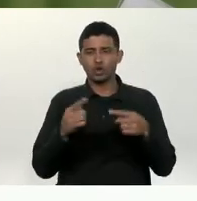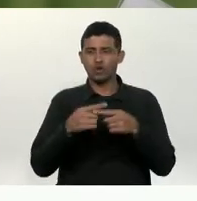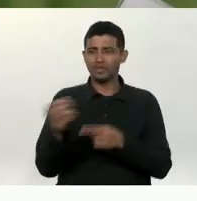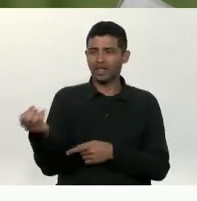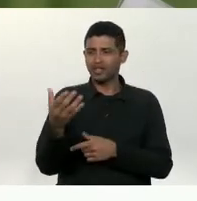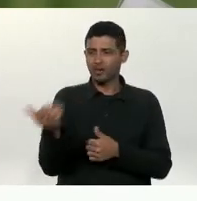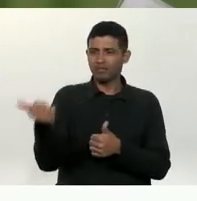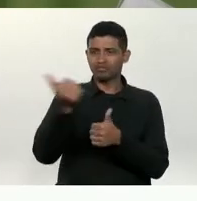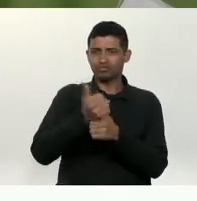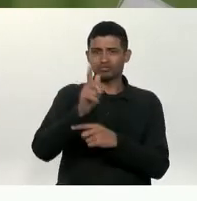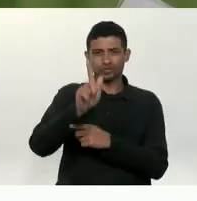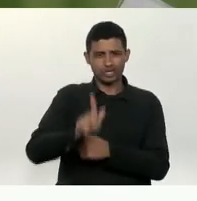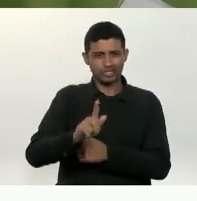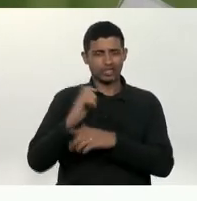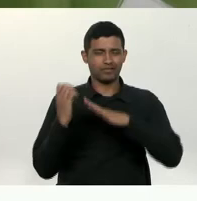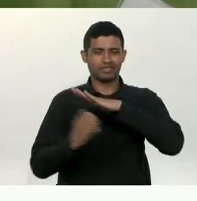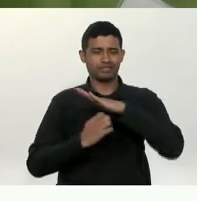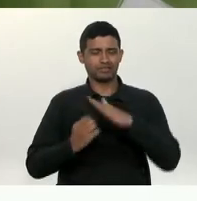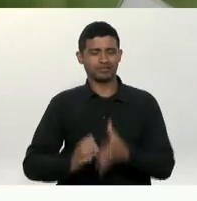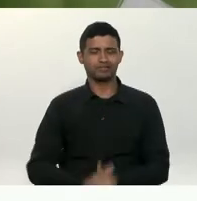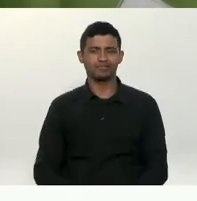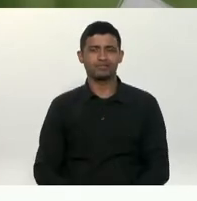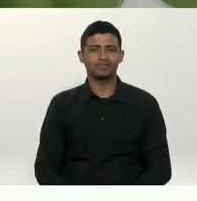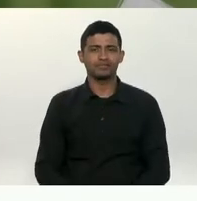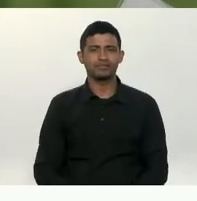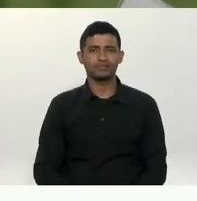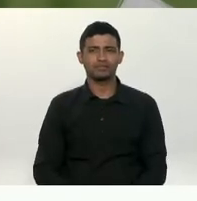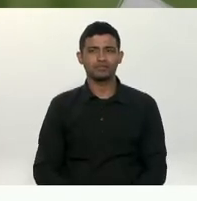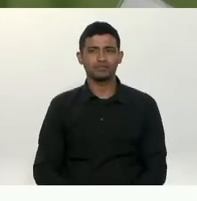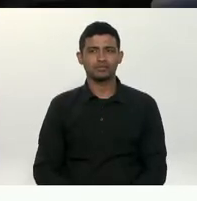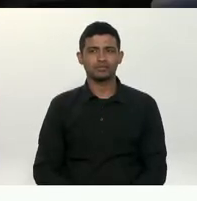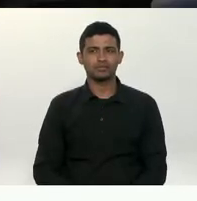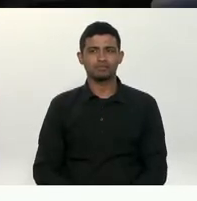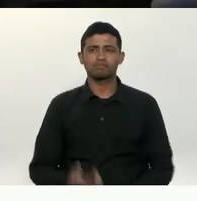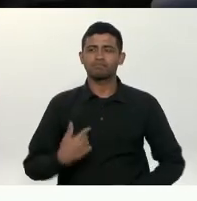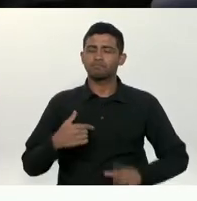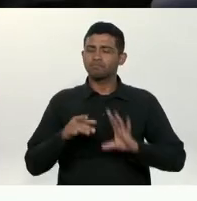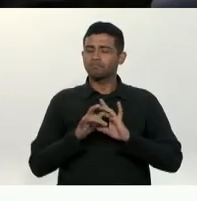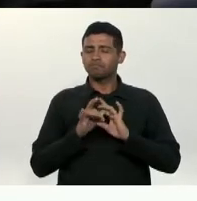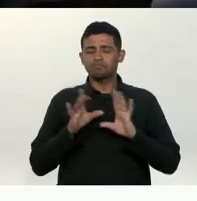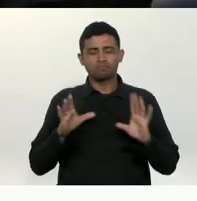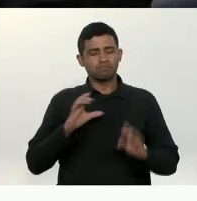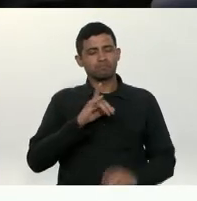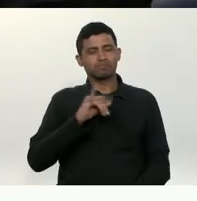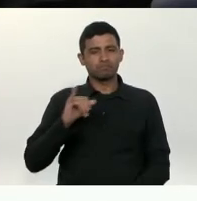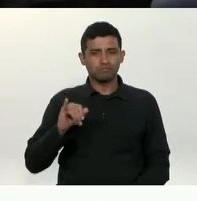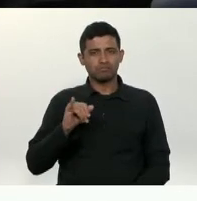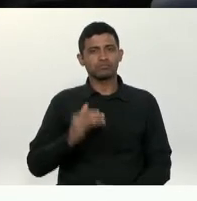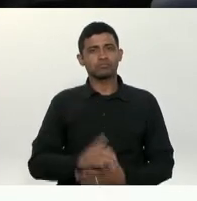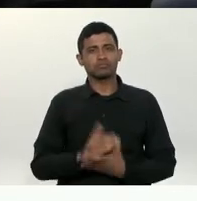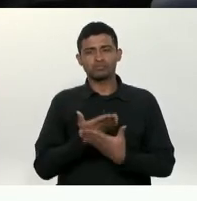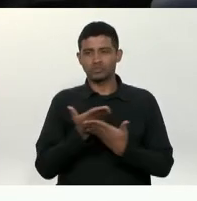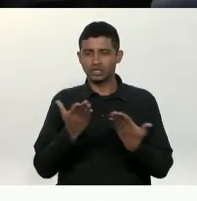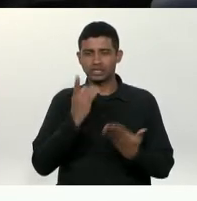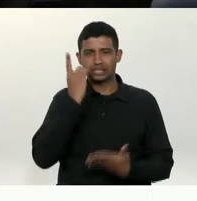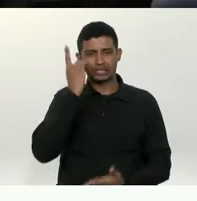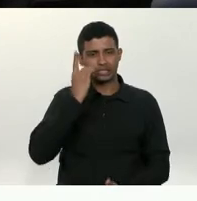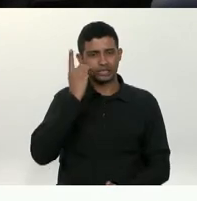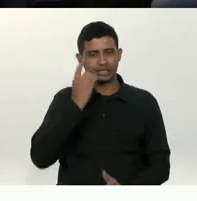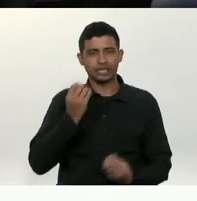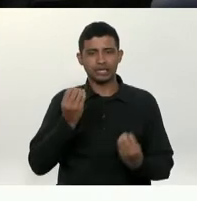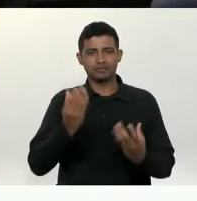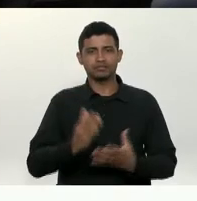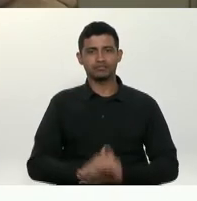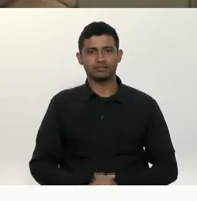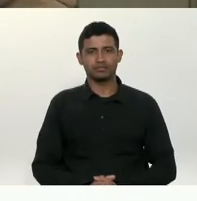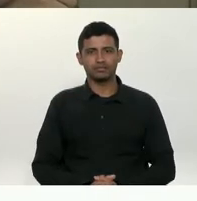gestão do Executivo. Perfeito. Não, estou à inteira disposição desta CPI, deste Parlamento e dos senhores deputados